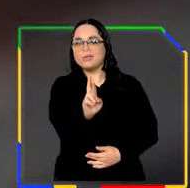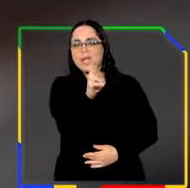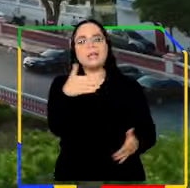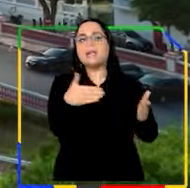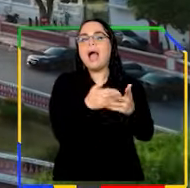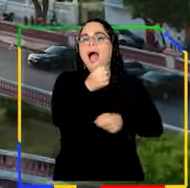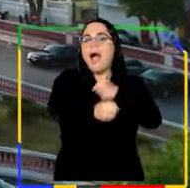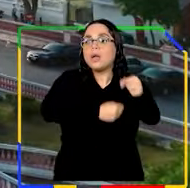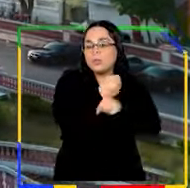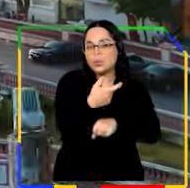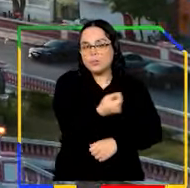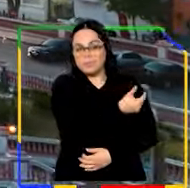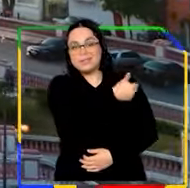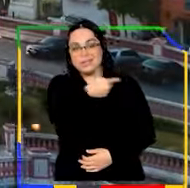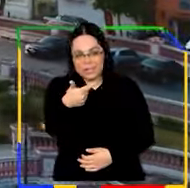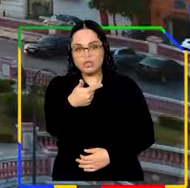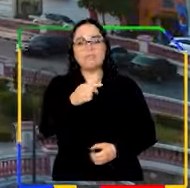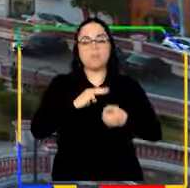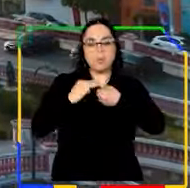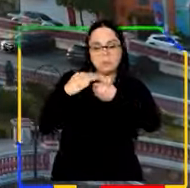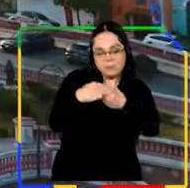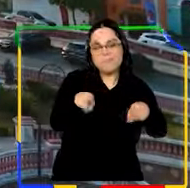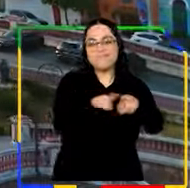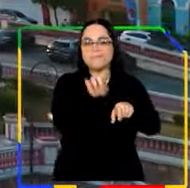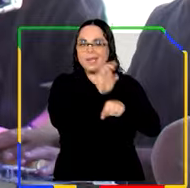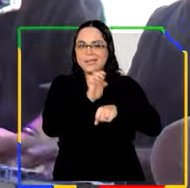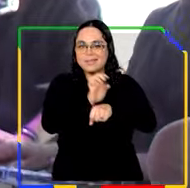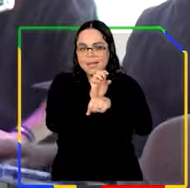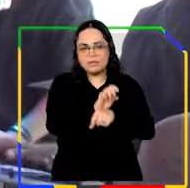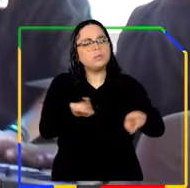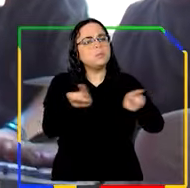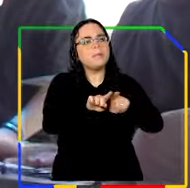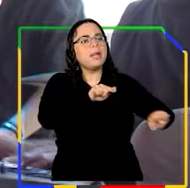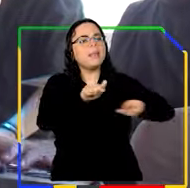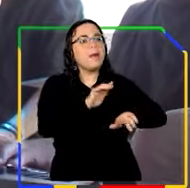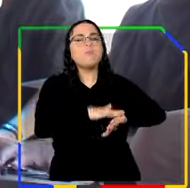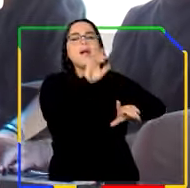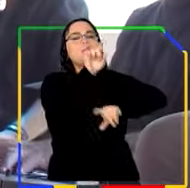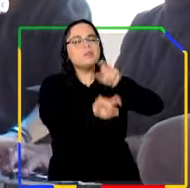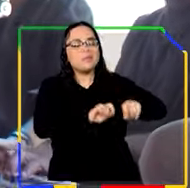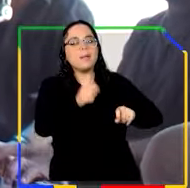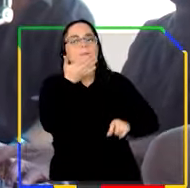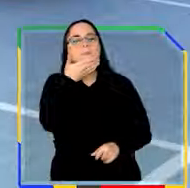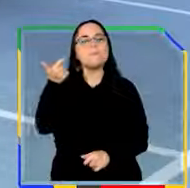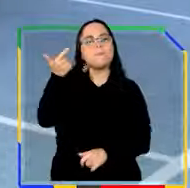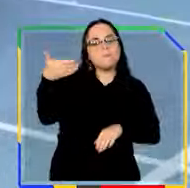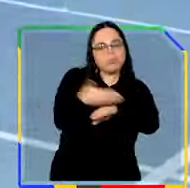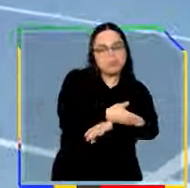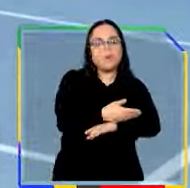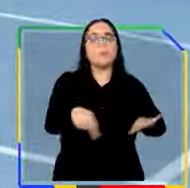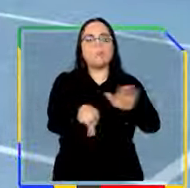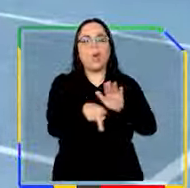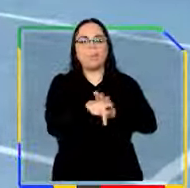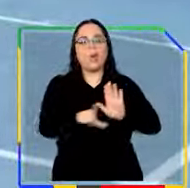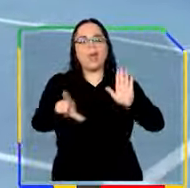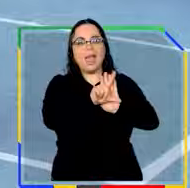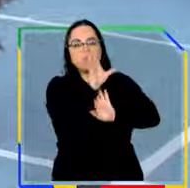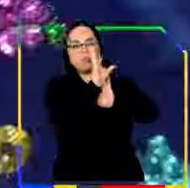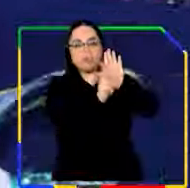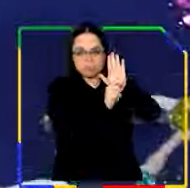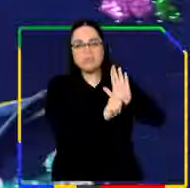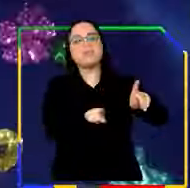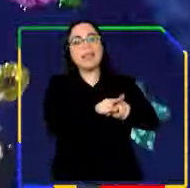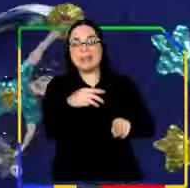2027 para estados e municípios. Também estamos trabalhando para melhorar e ampliar o acesso à Lei Rouanet,